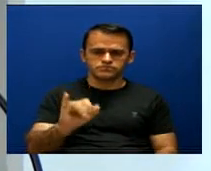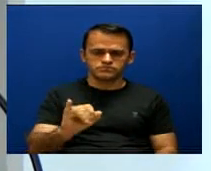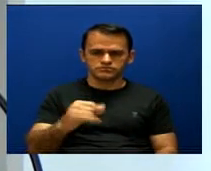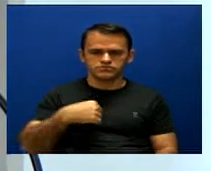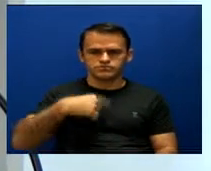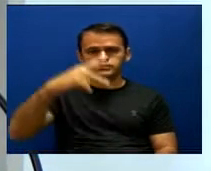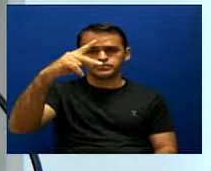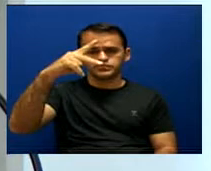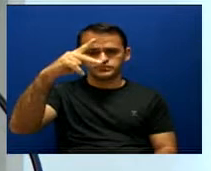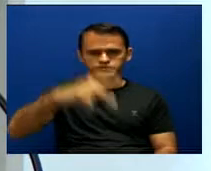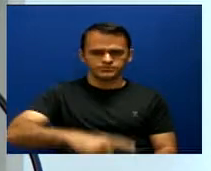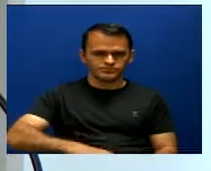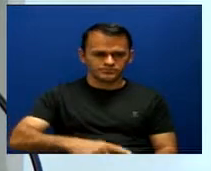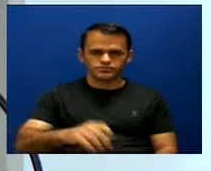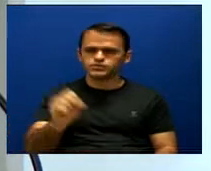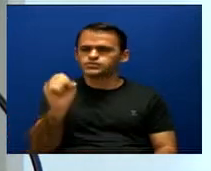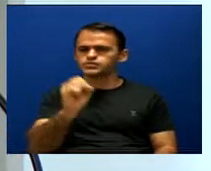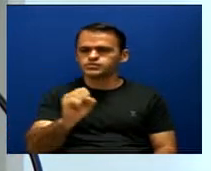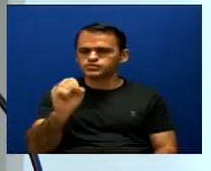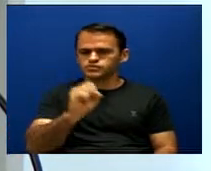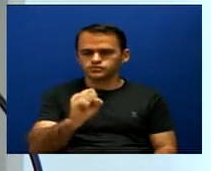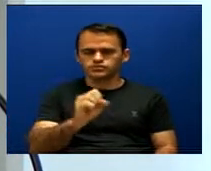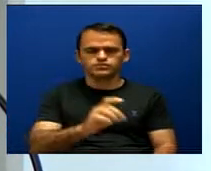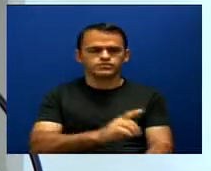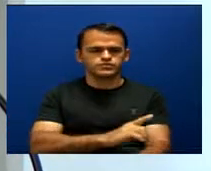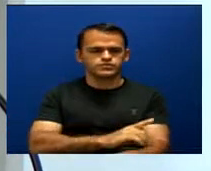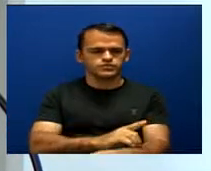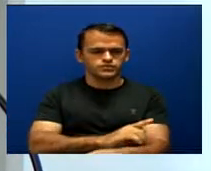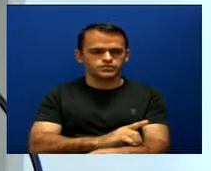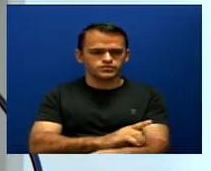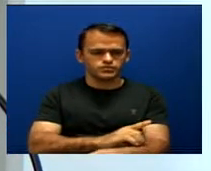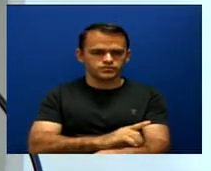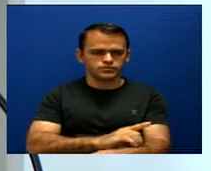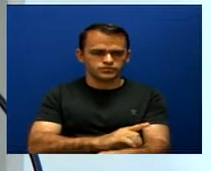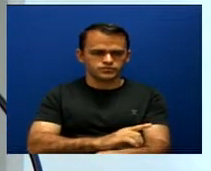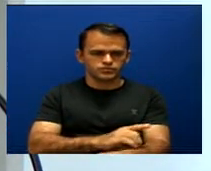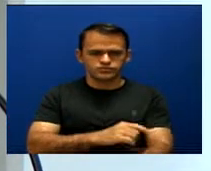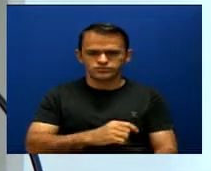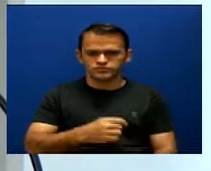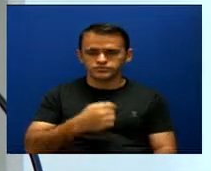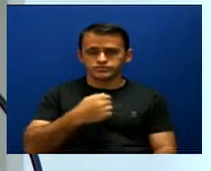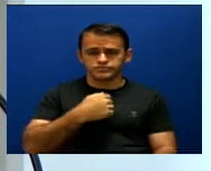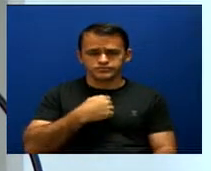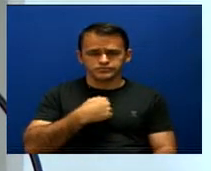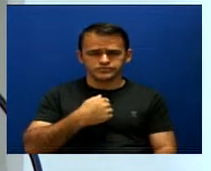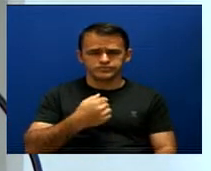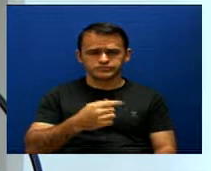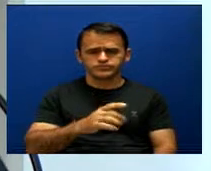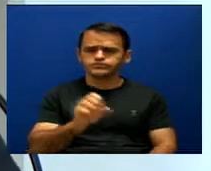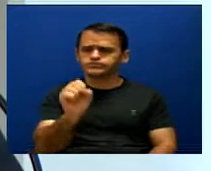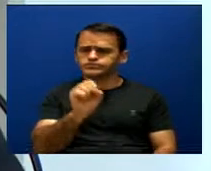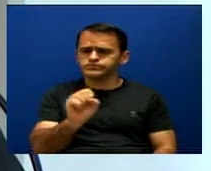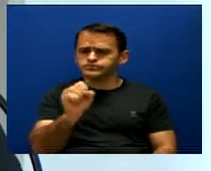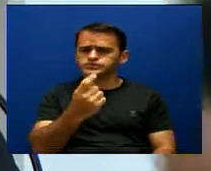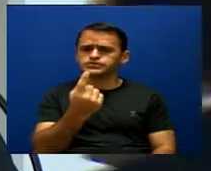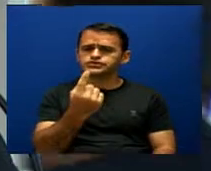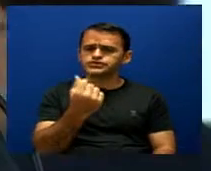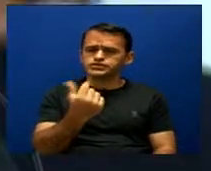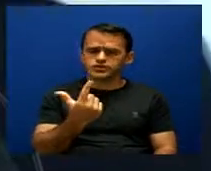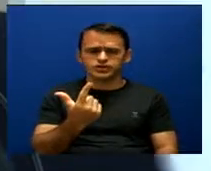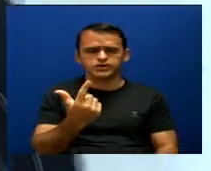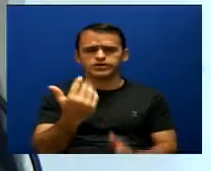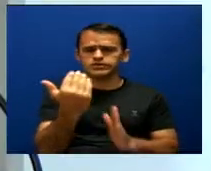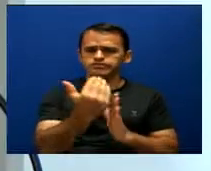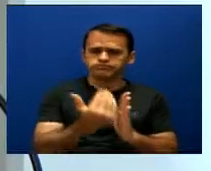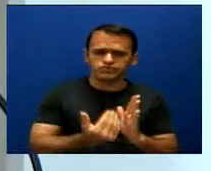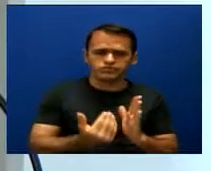da Associação de Diabetes. Eu venho hoje aqui fazer a prestação de contas da associação e também